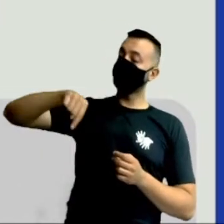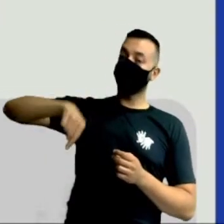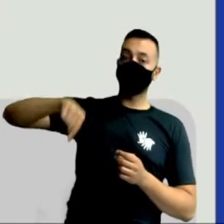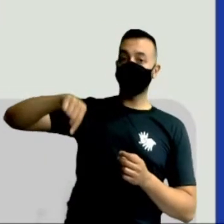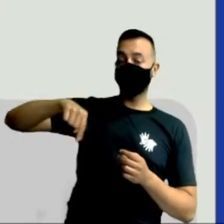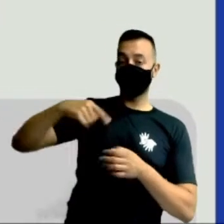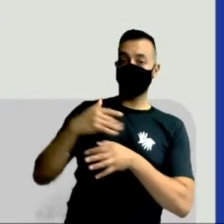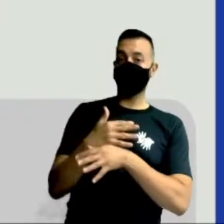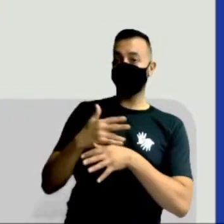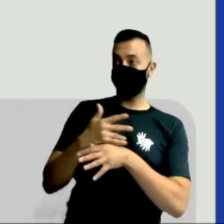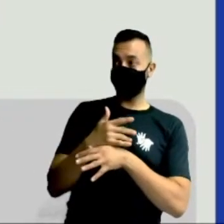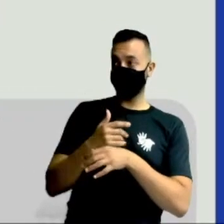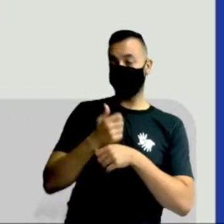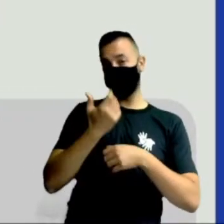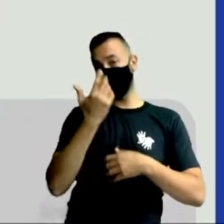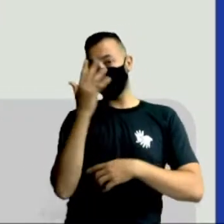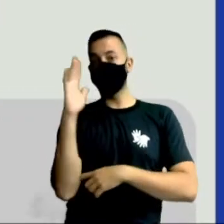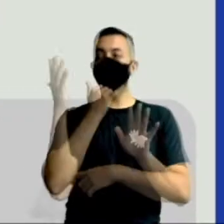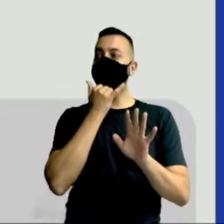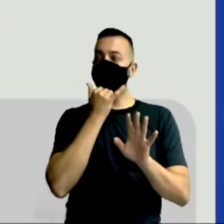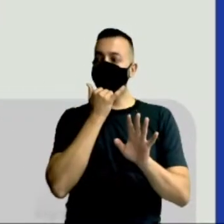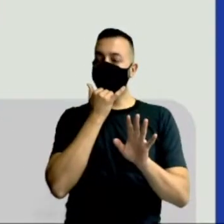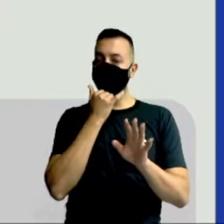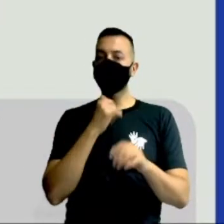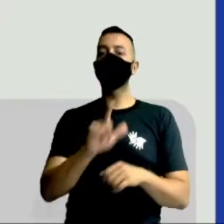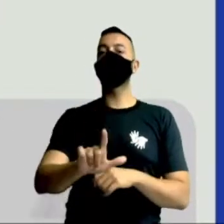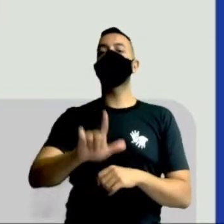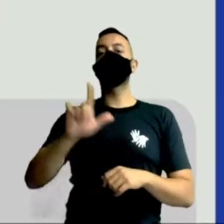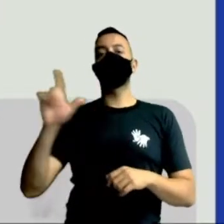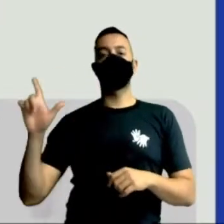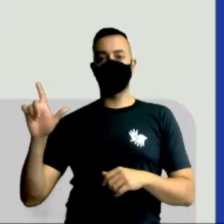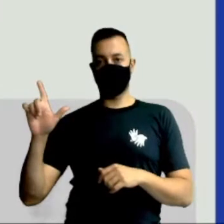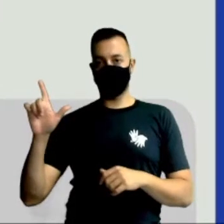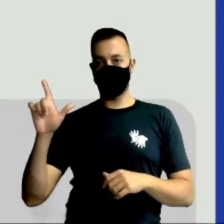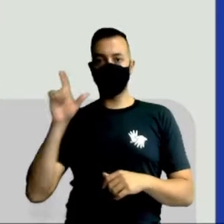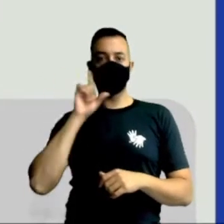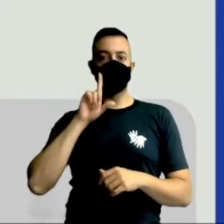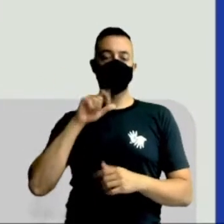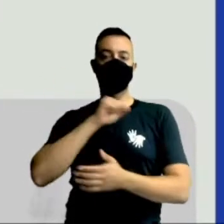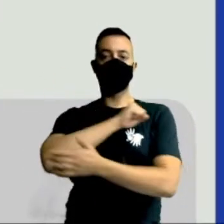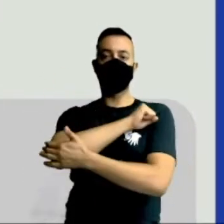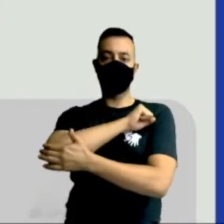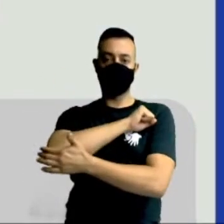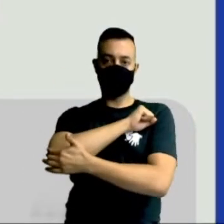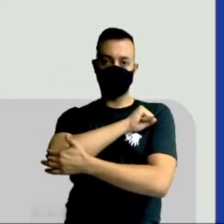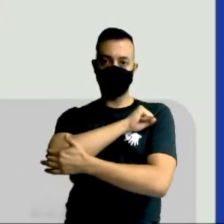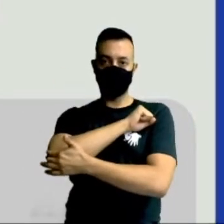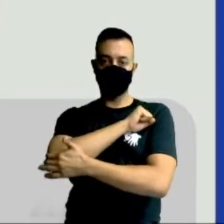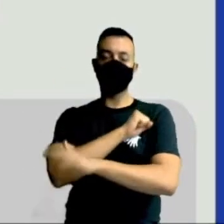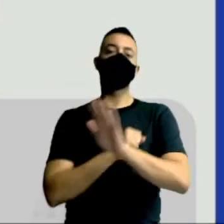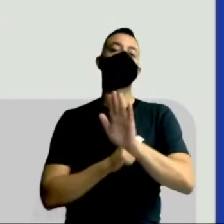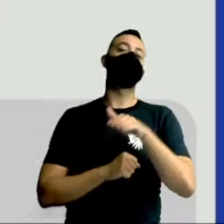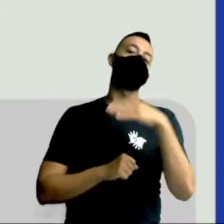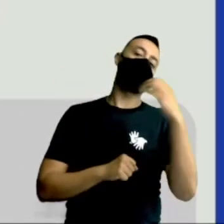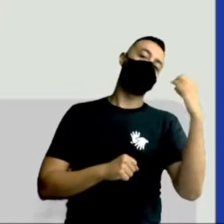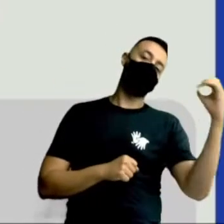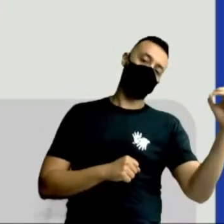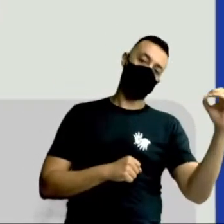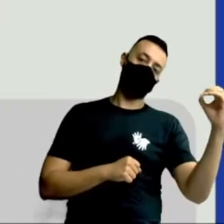a cidade de São Lourenço da Mata. Ao leste, Moreno e Cabo. E ao